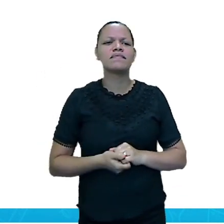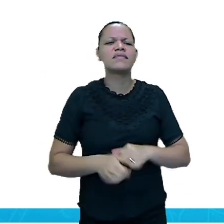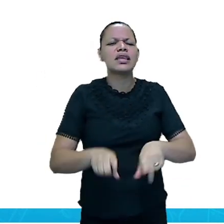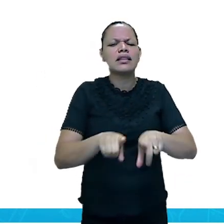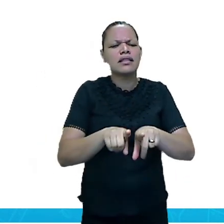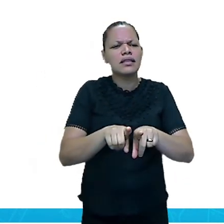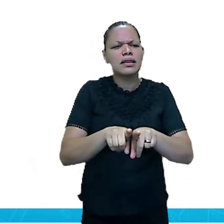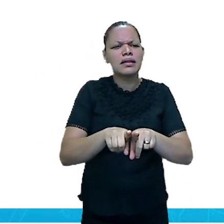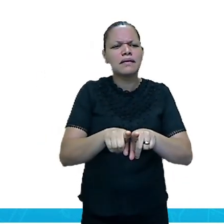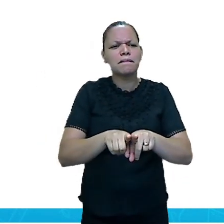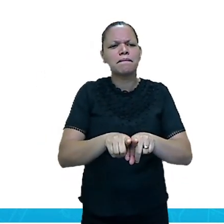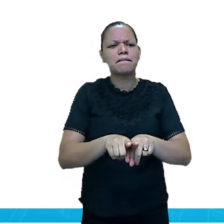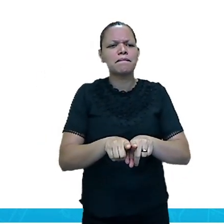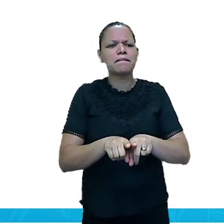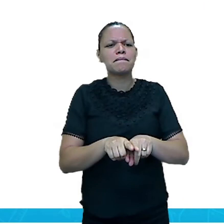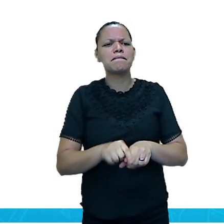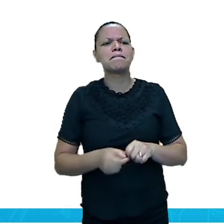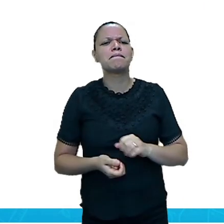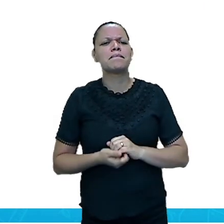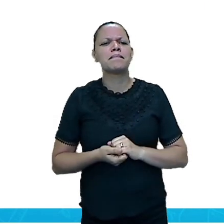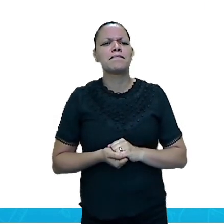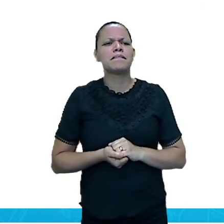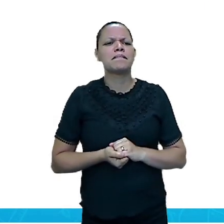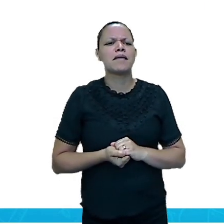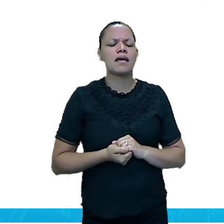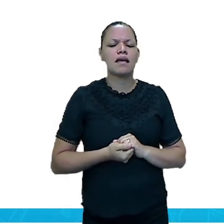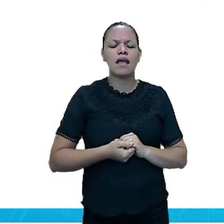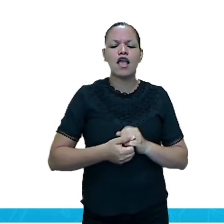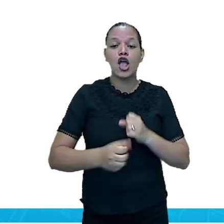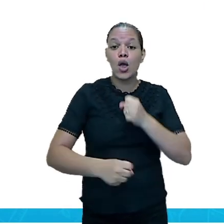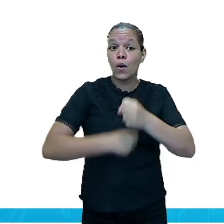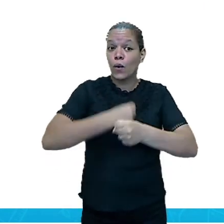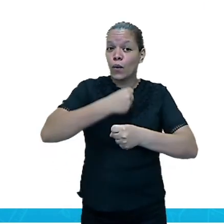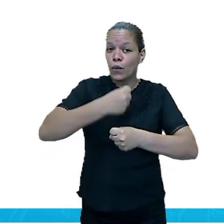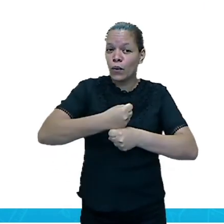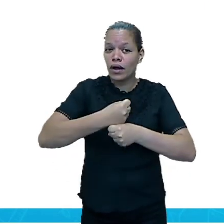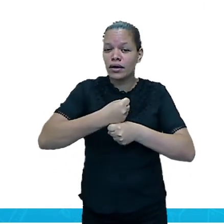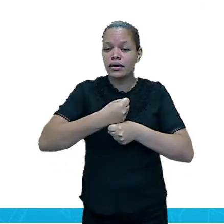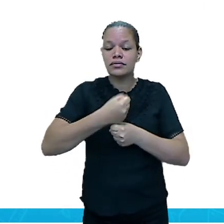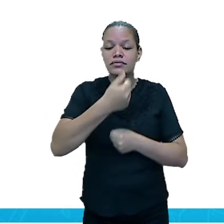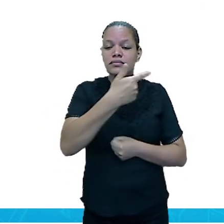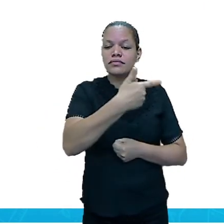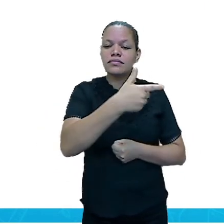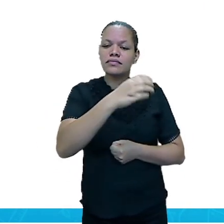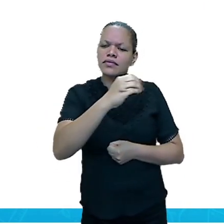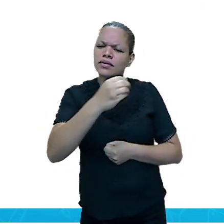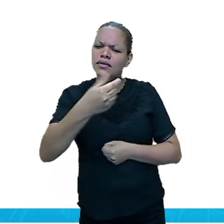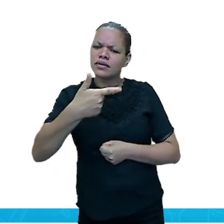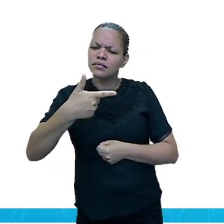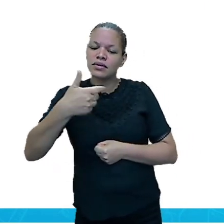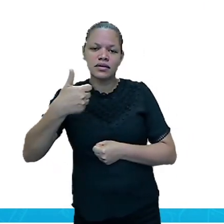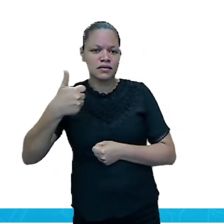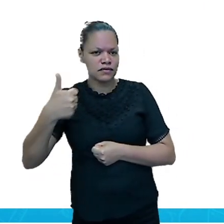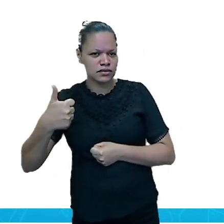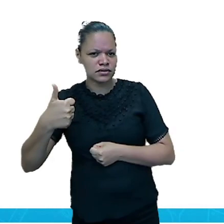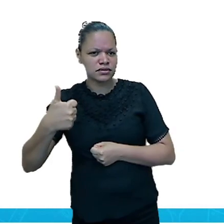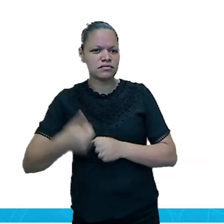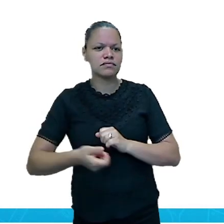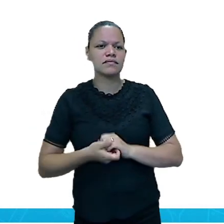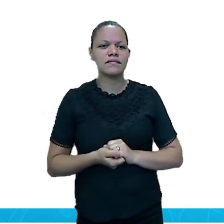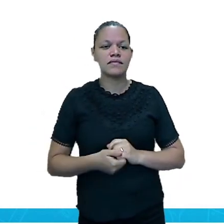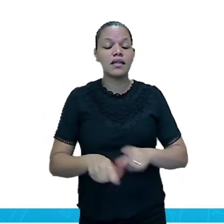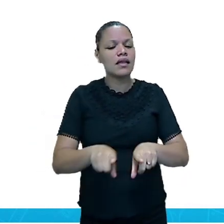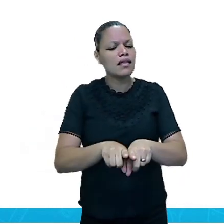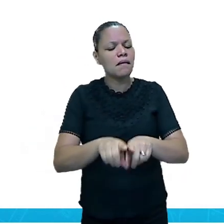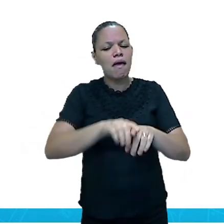em algarismos romanos. E o século que estamos, já disse anteriormente, é o século 21, 2 letras X e